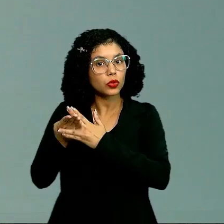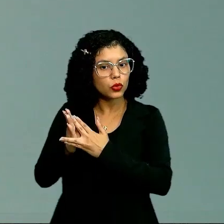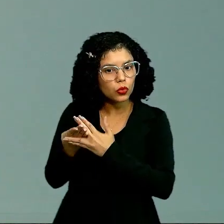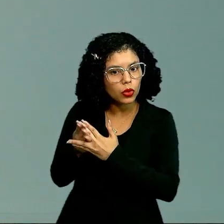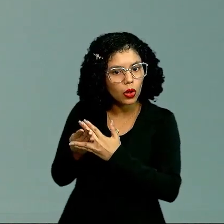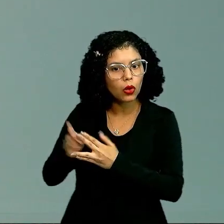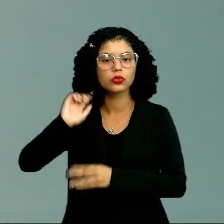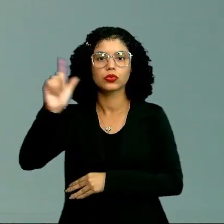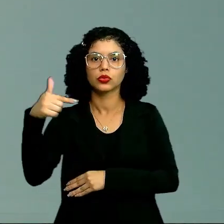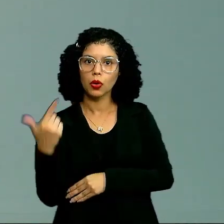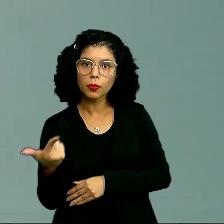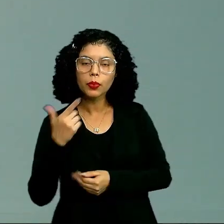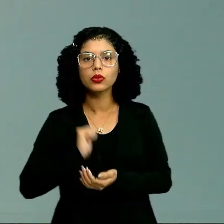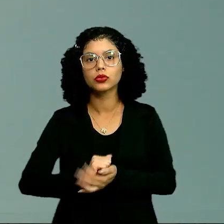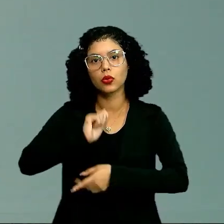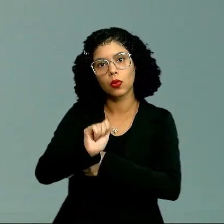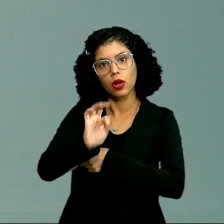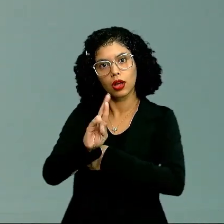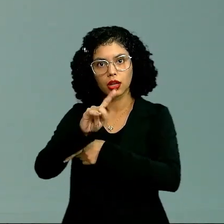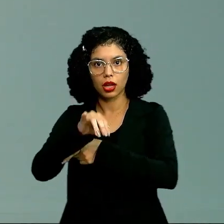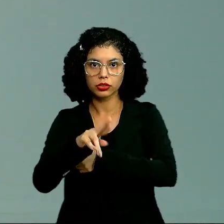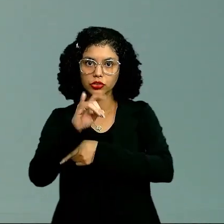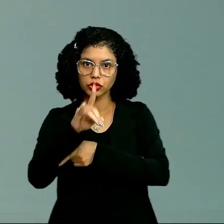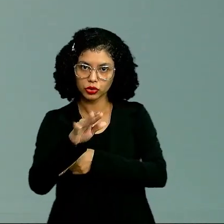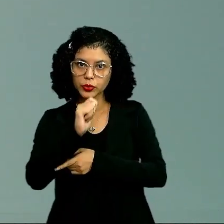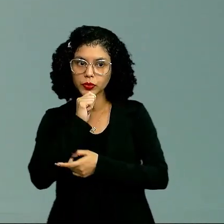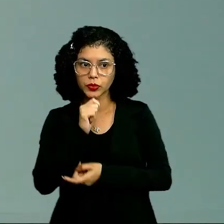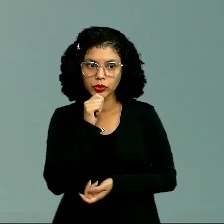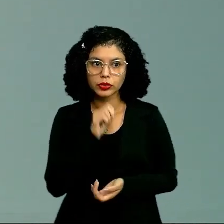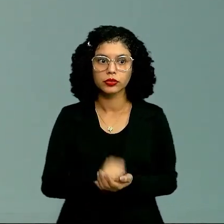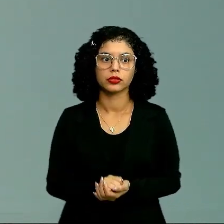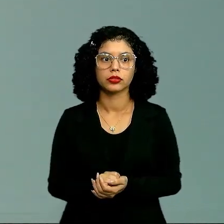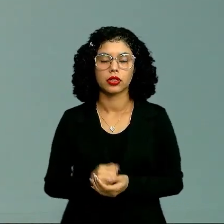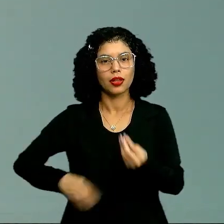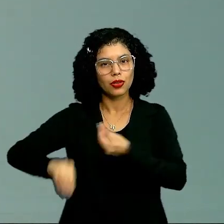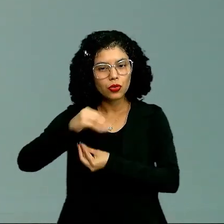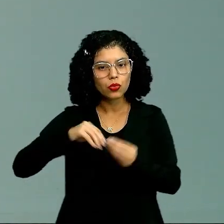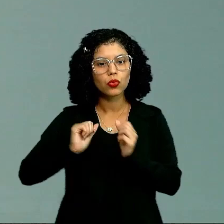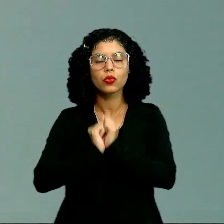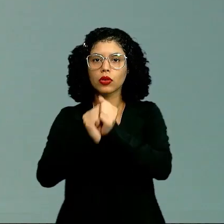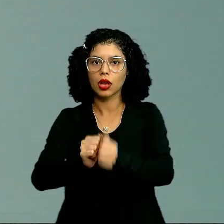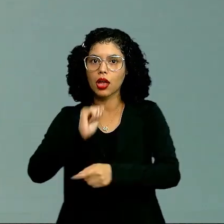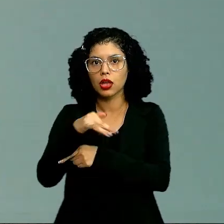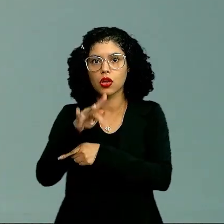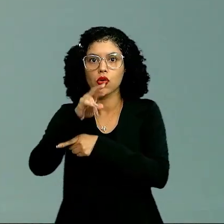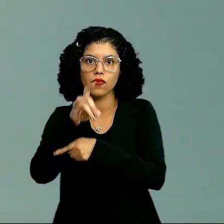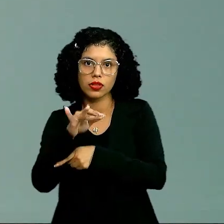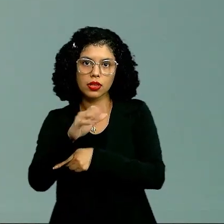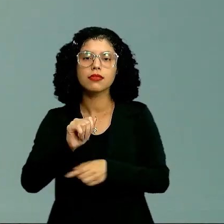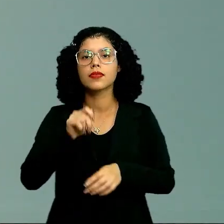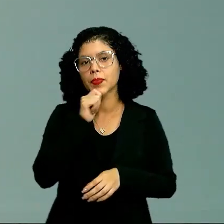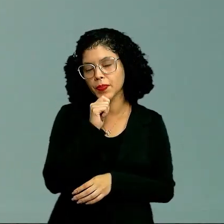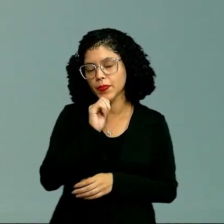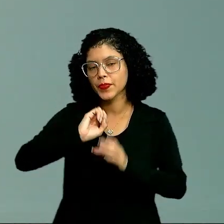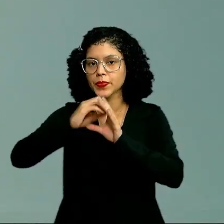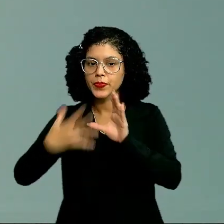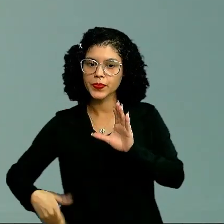depois para o arcadismo ali envolto a Inconfidência Mineira, em que eu tenho um caráter